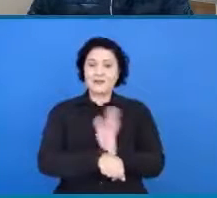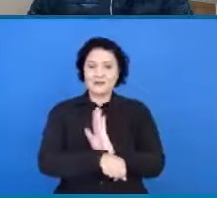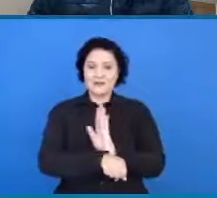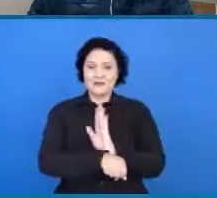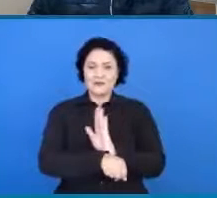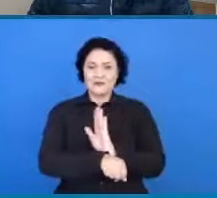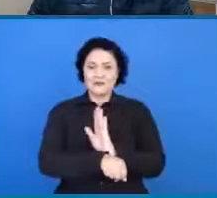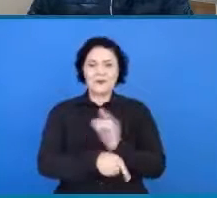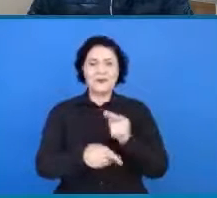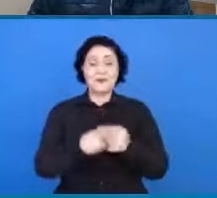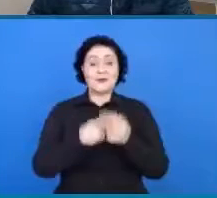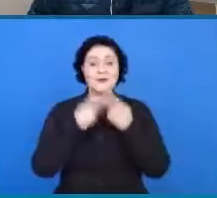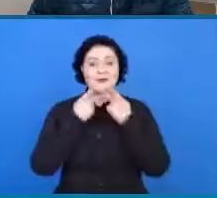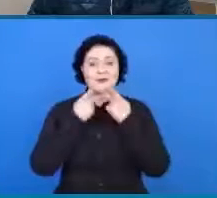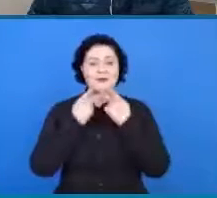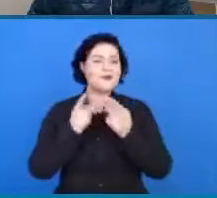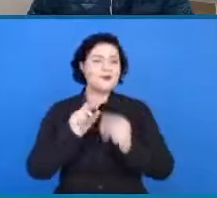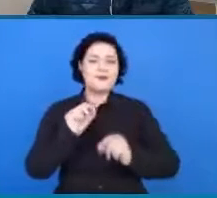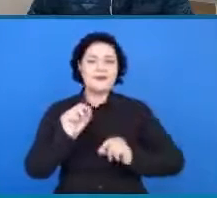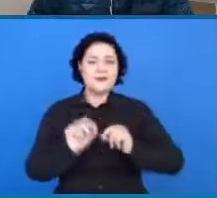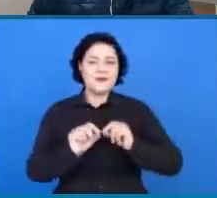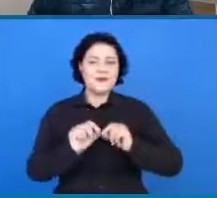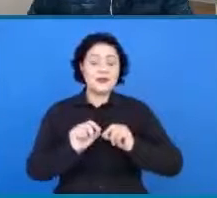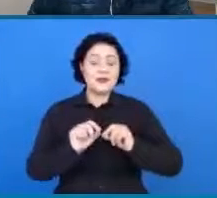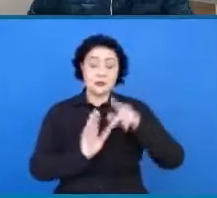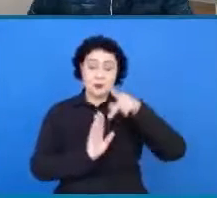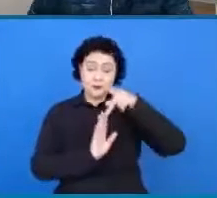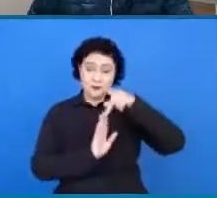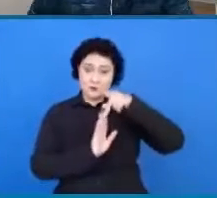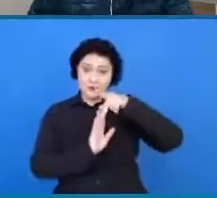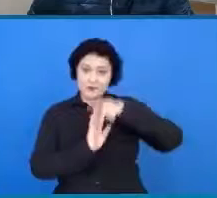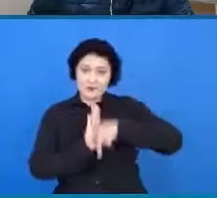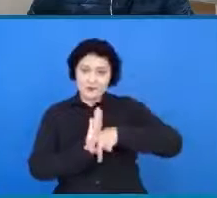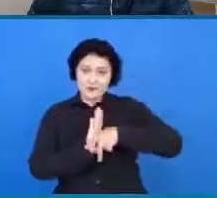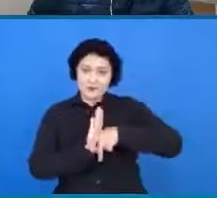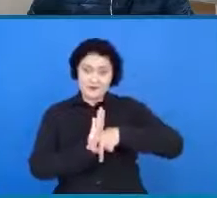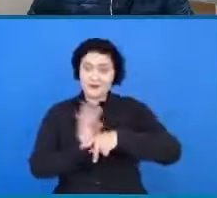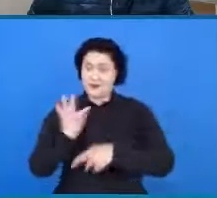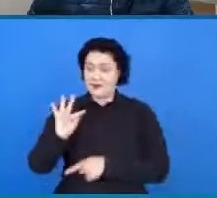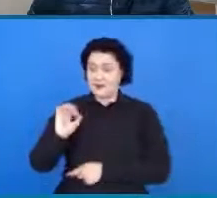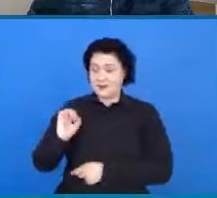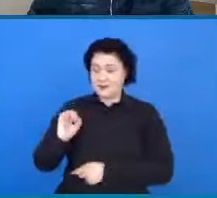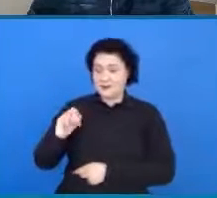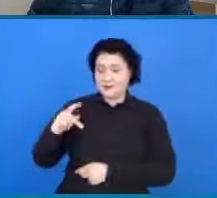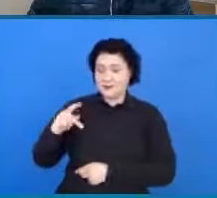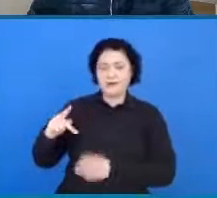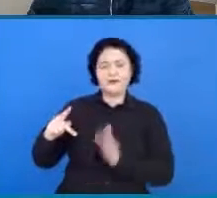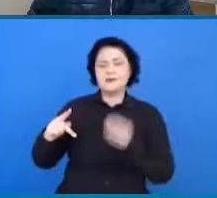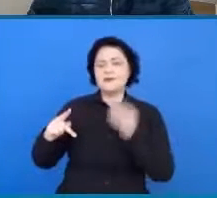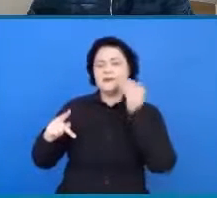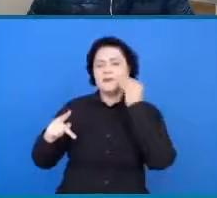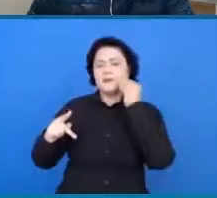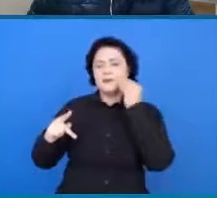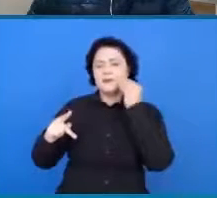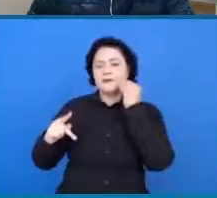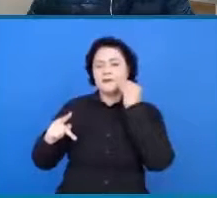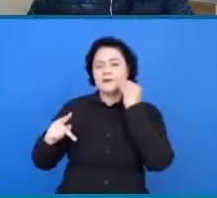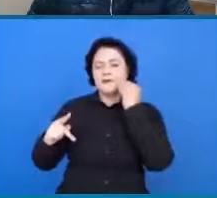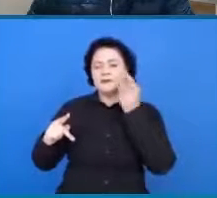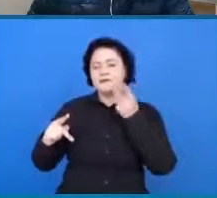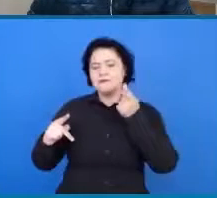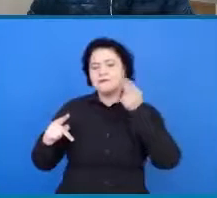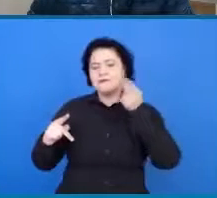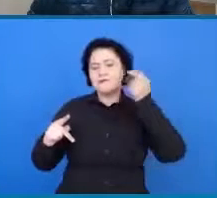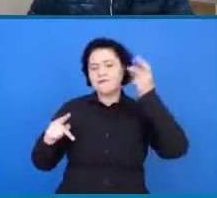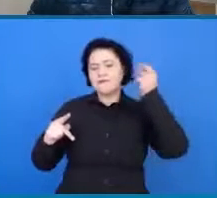para dizer a verdade este projeto a fep Já tentaram a e o